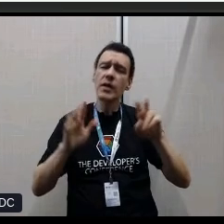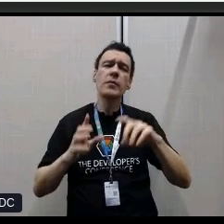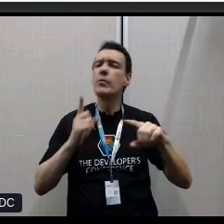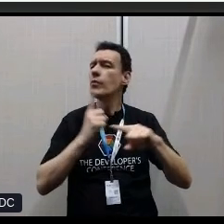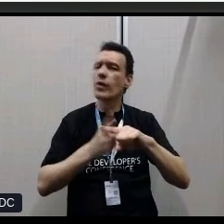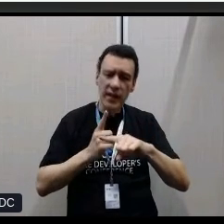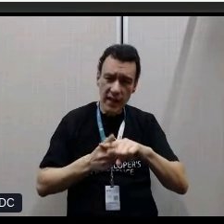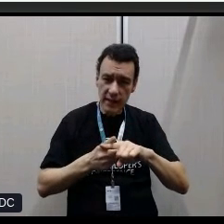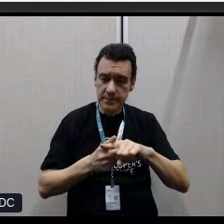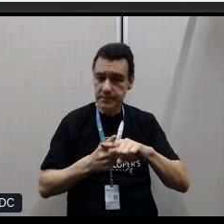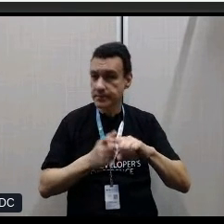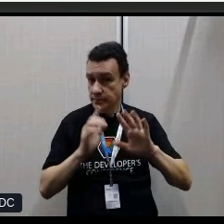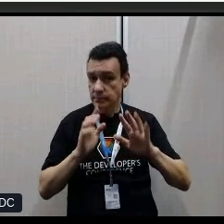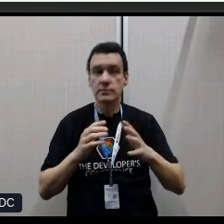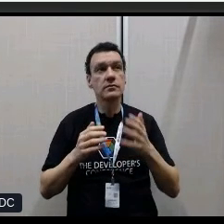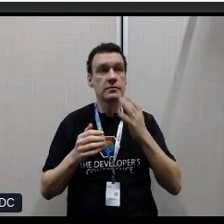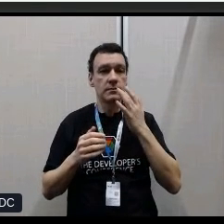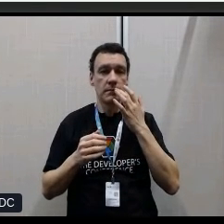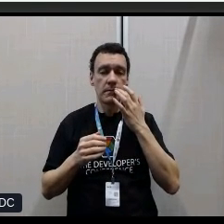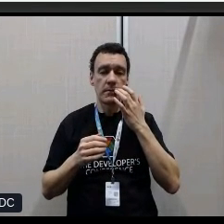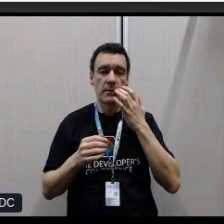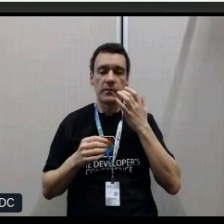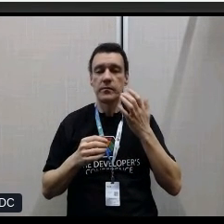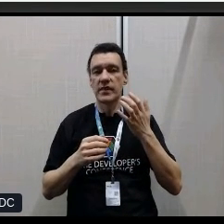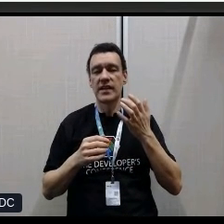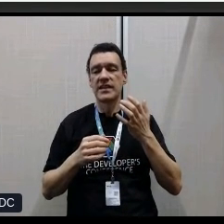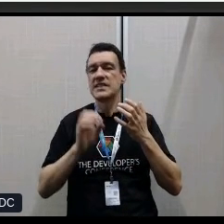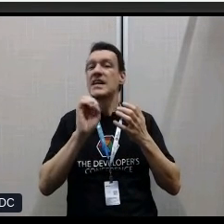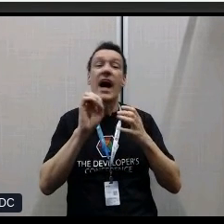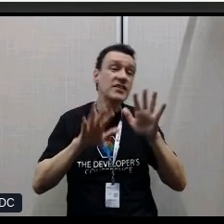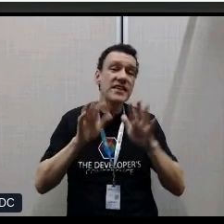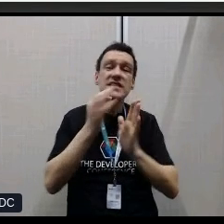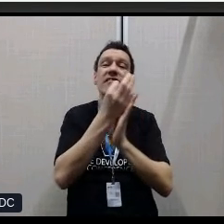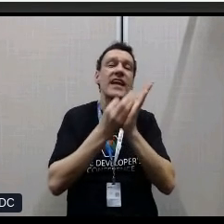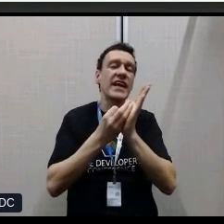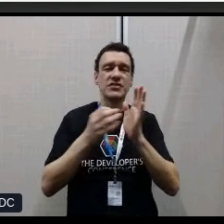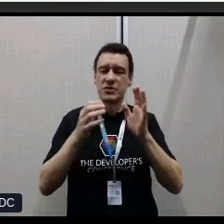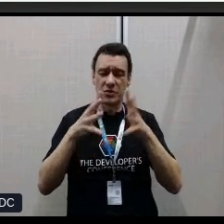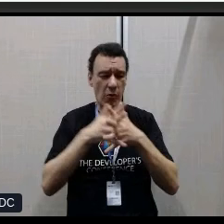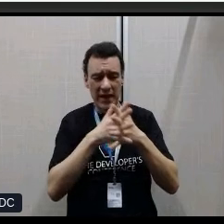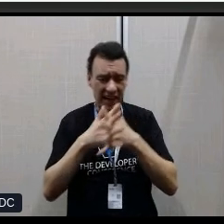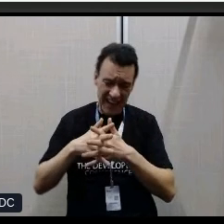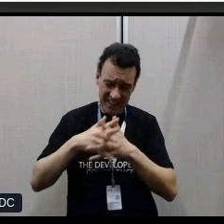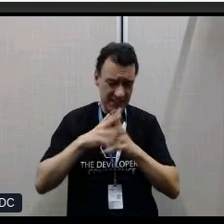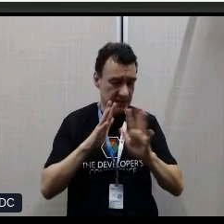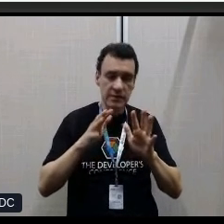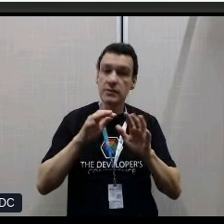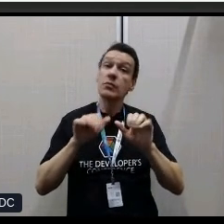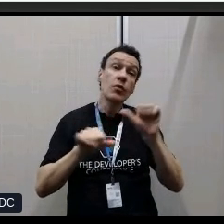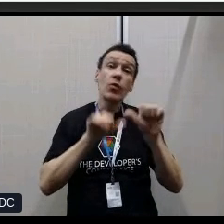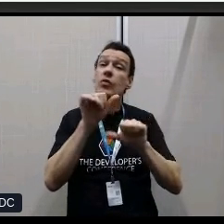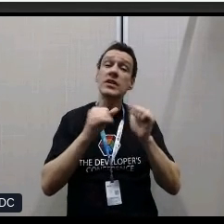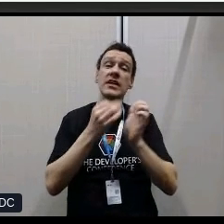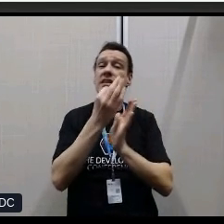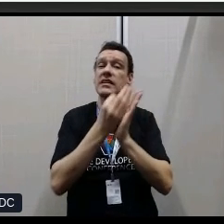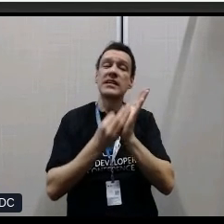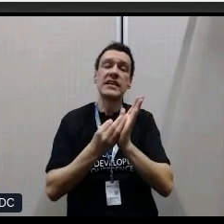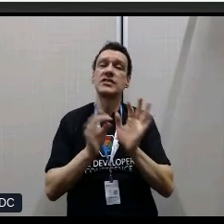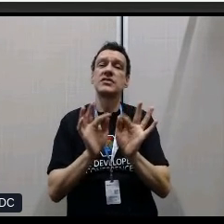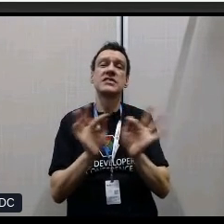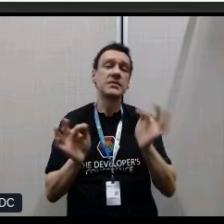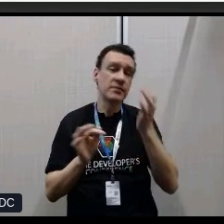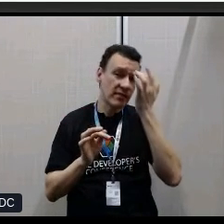ser, posso dizer, potencializada se você melhorar apenas um textinho. Por exemplo, a